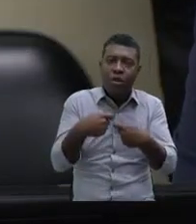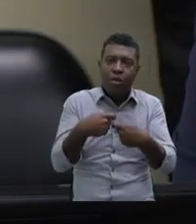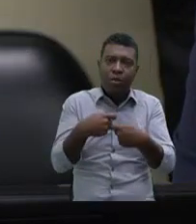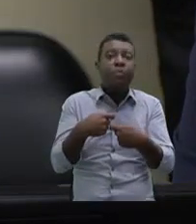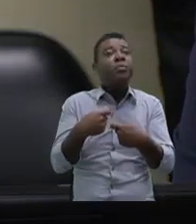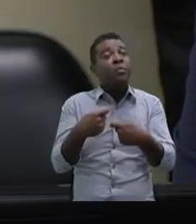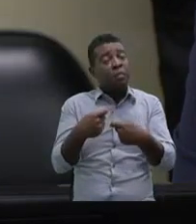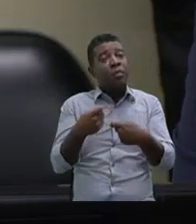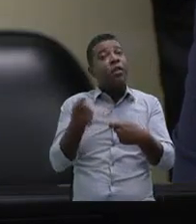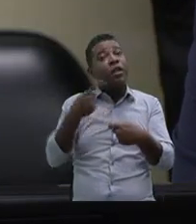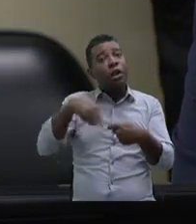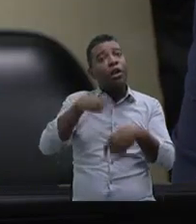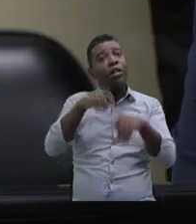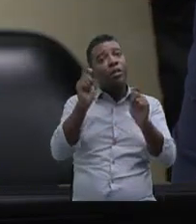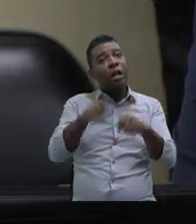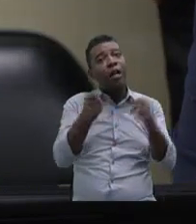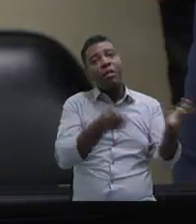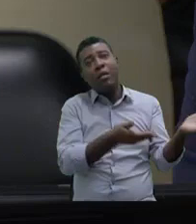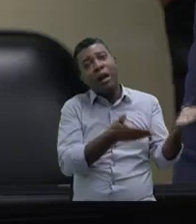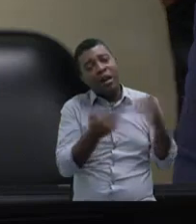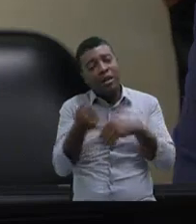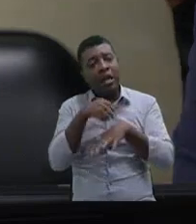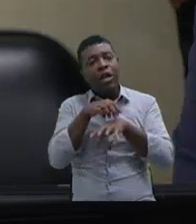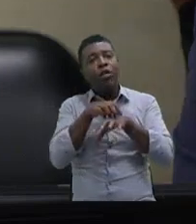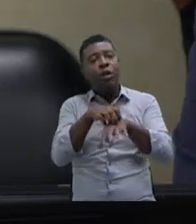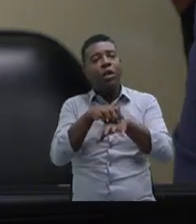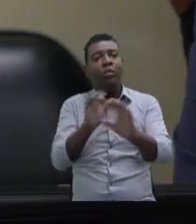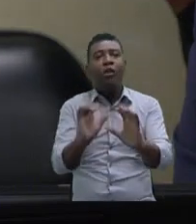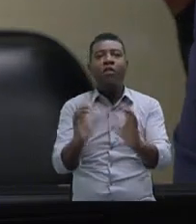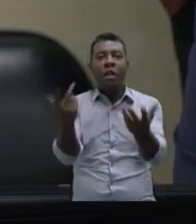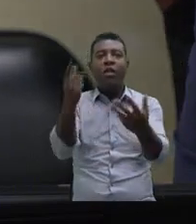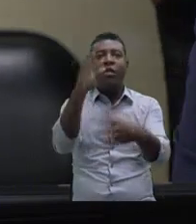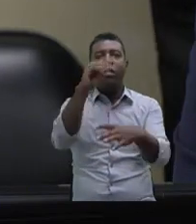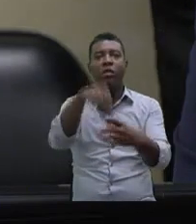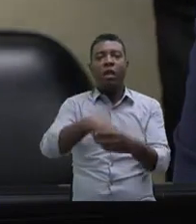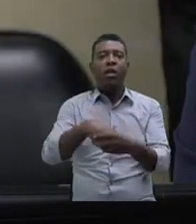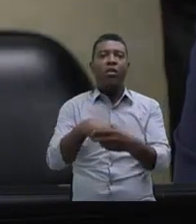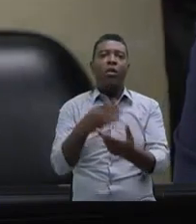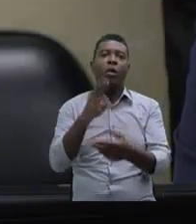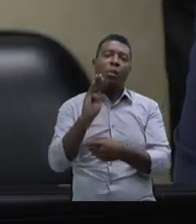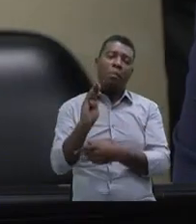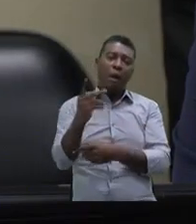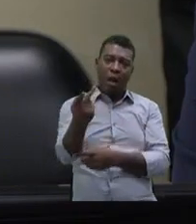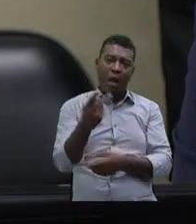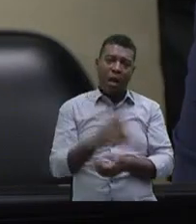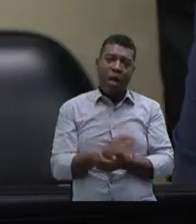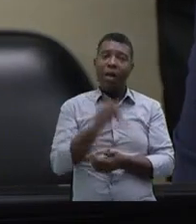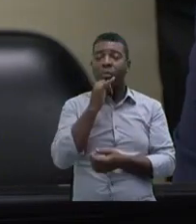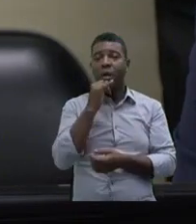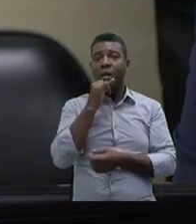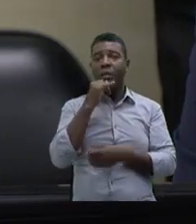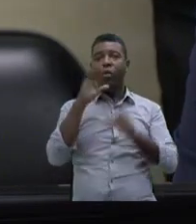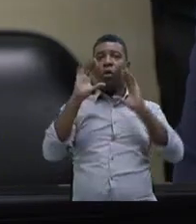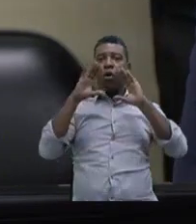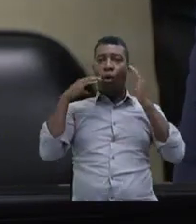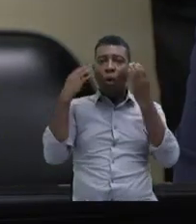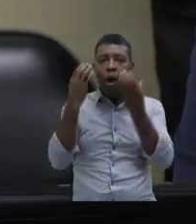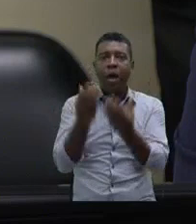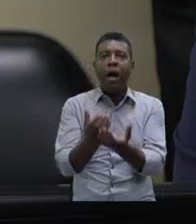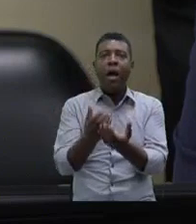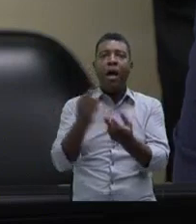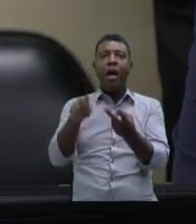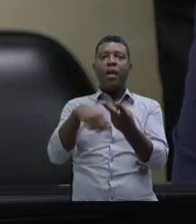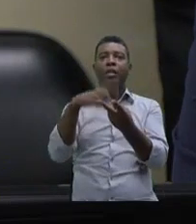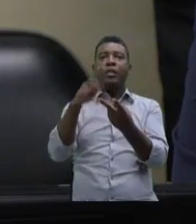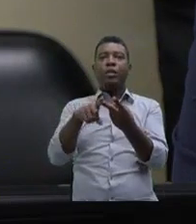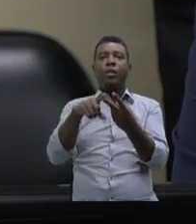de mais turismo, de negócio, turismo de evento em Belo Horizonte, no que diz a Congresso, a feiras,